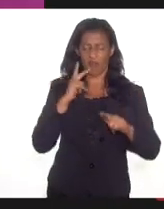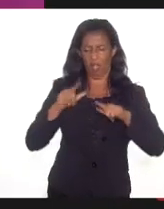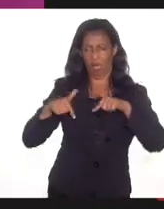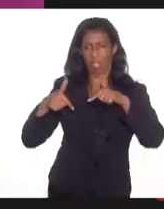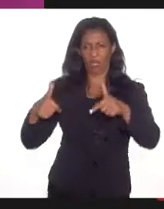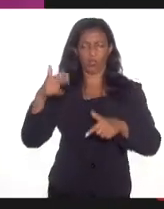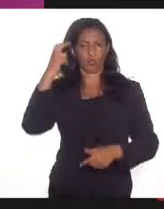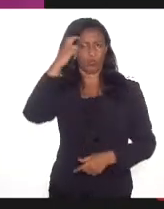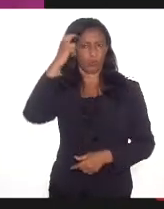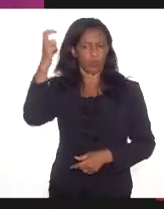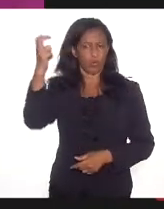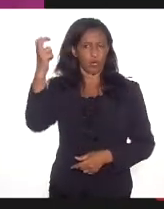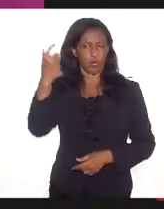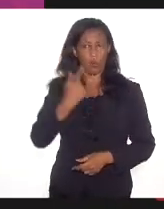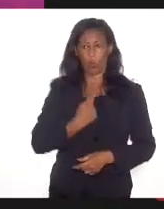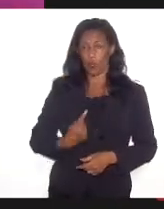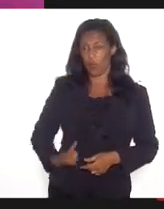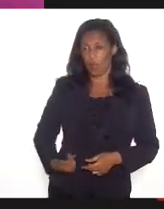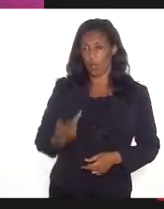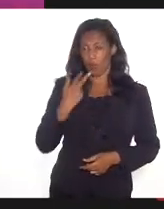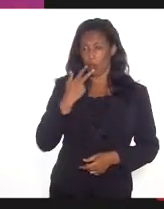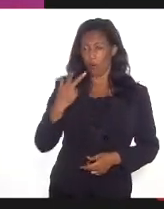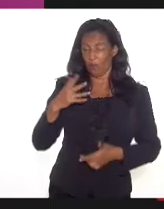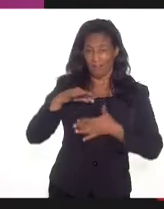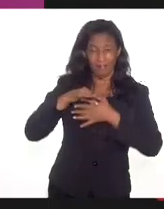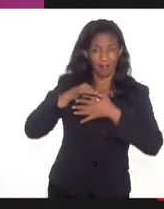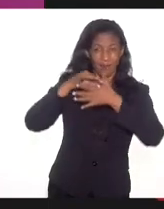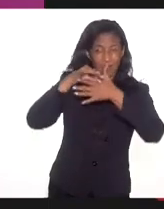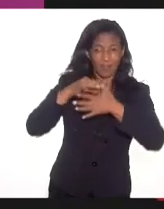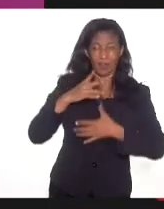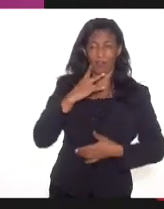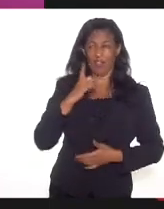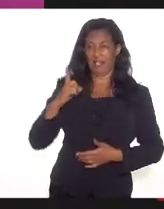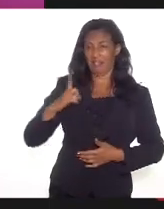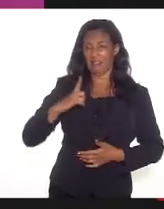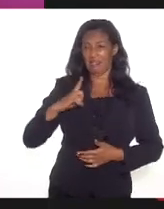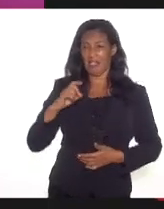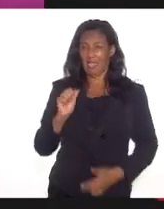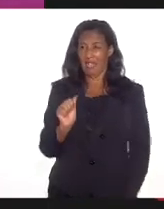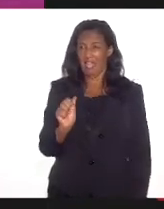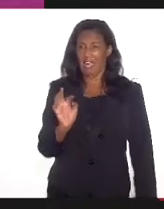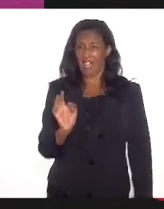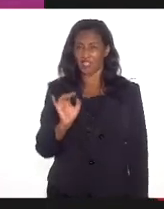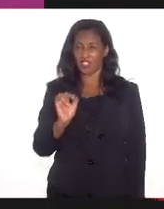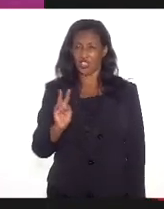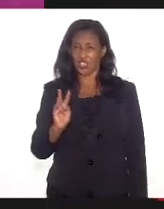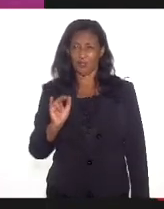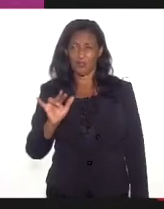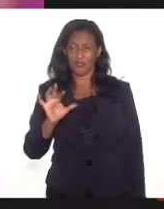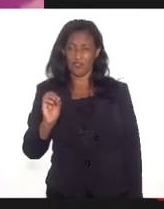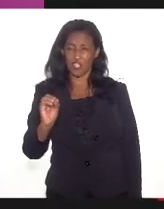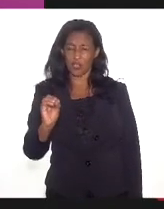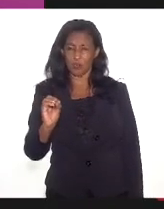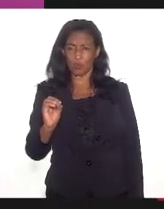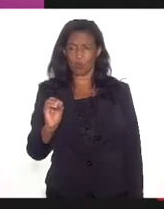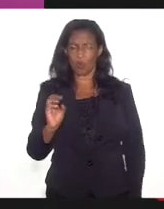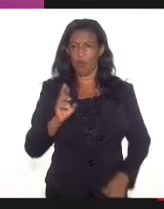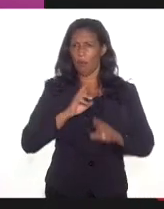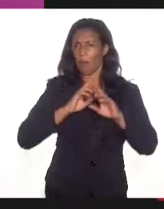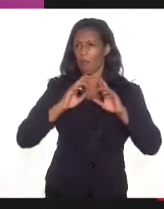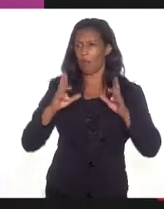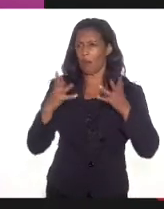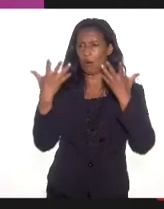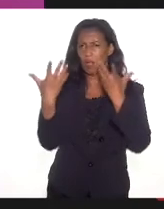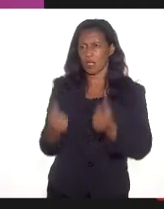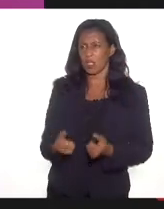é o governador dizer que existe um ativismo judiciário para não permitir